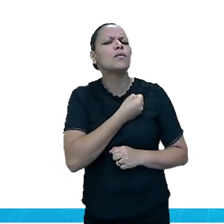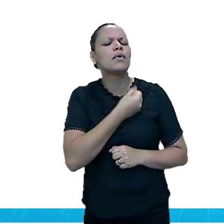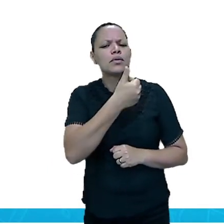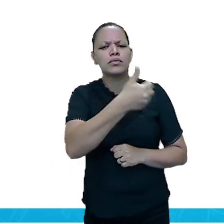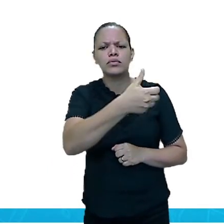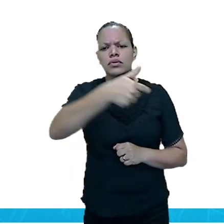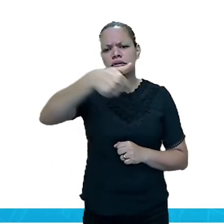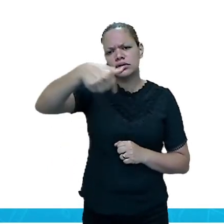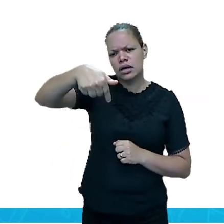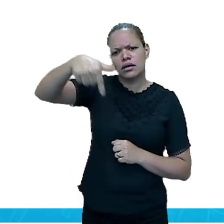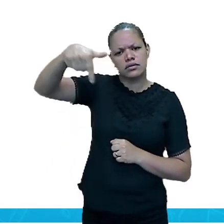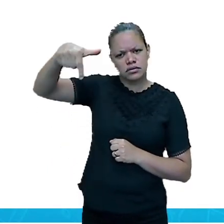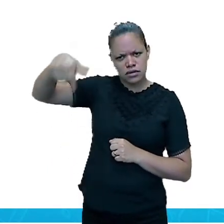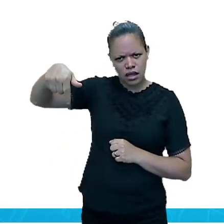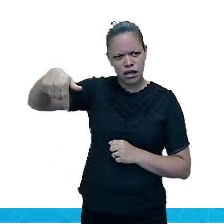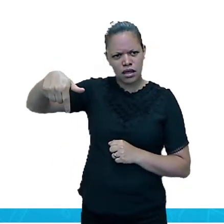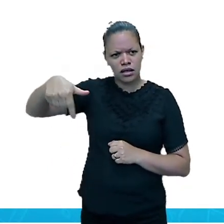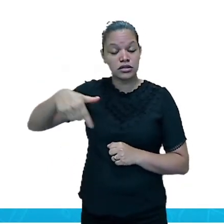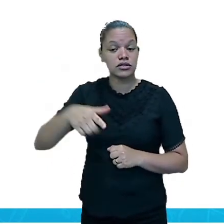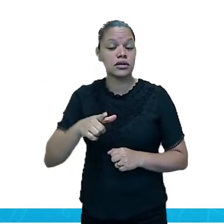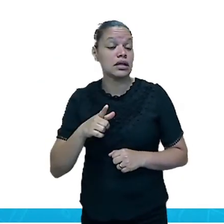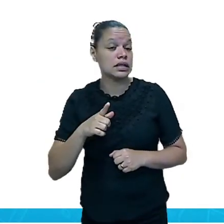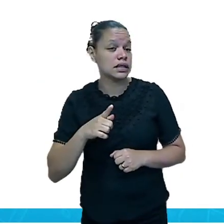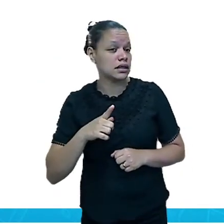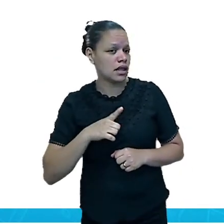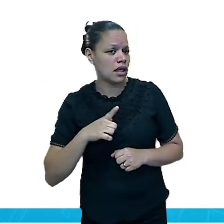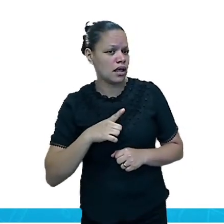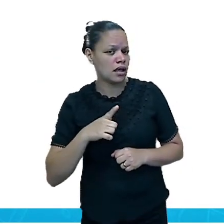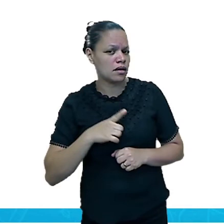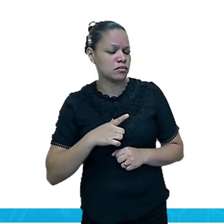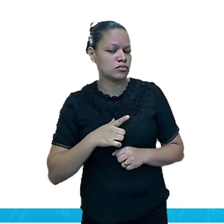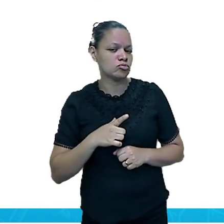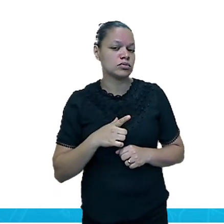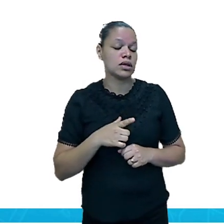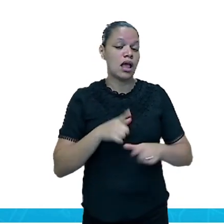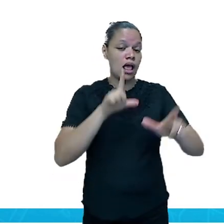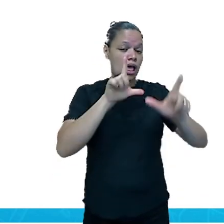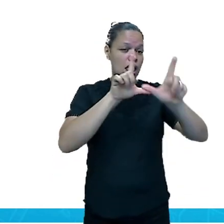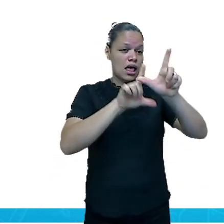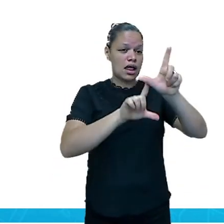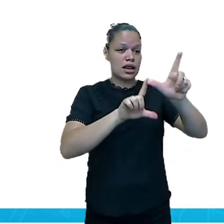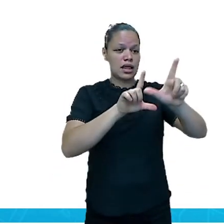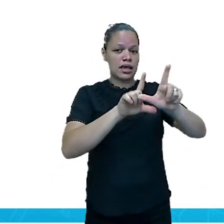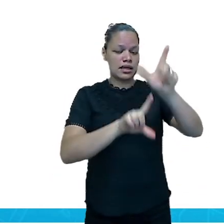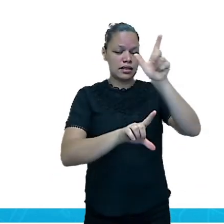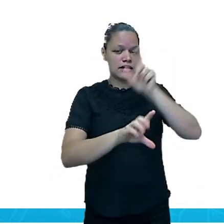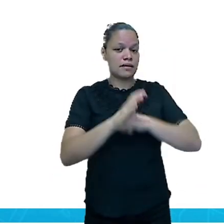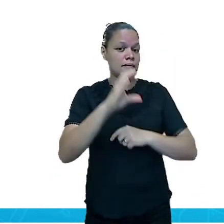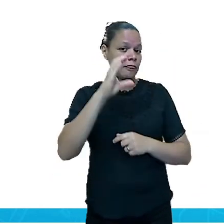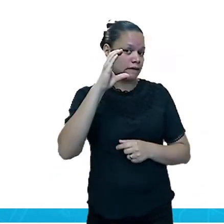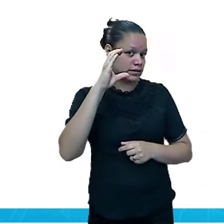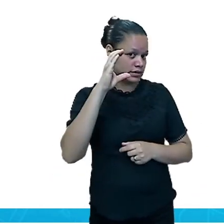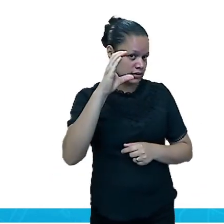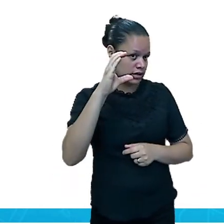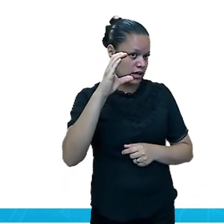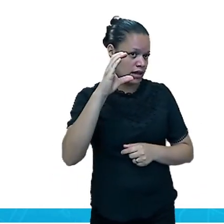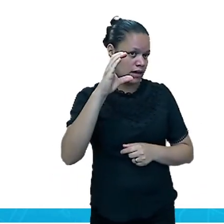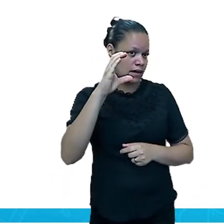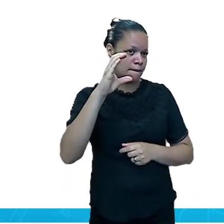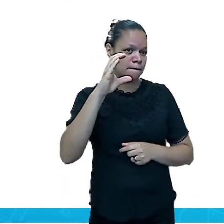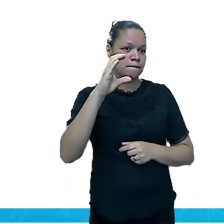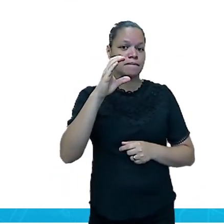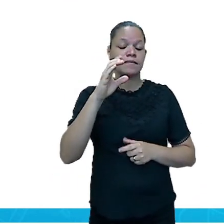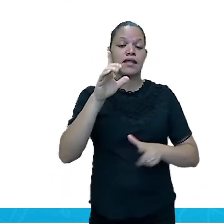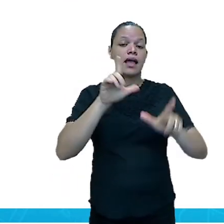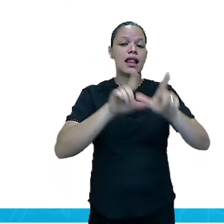177, nós temos todos esses números aqui, e cada um representa um número. Olha, a letra C é o 100,